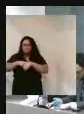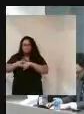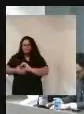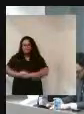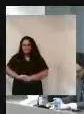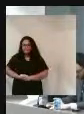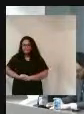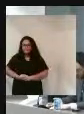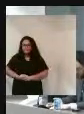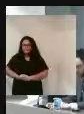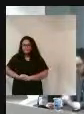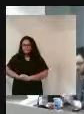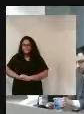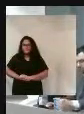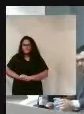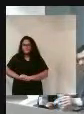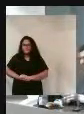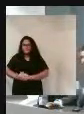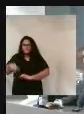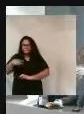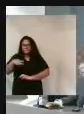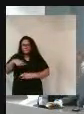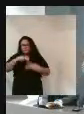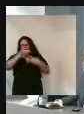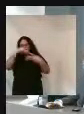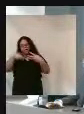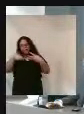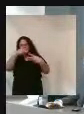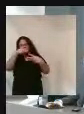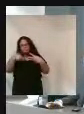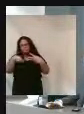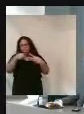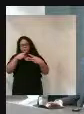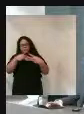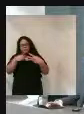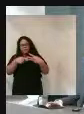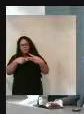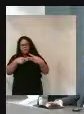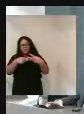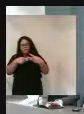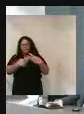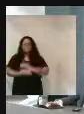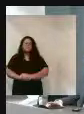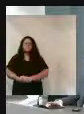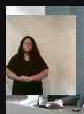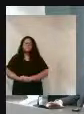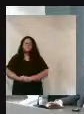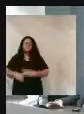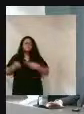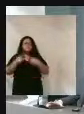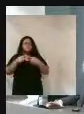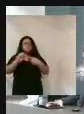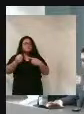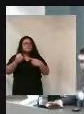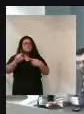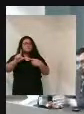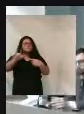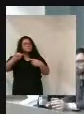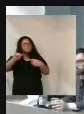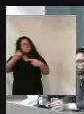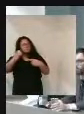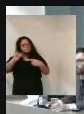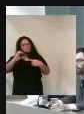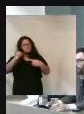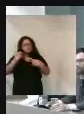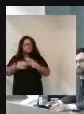três conjuntos básicos de químicos, né? Que é o dióxido de silício, os óxidos modificadores